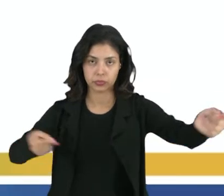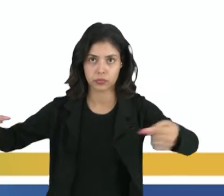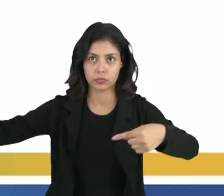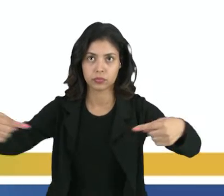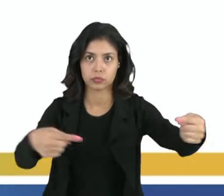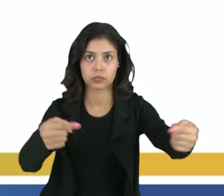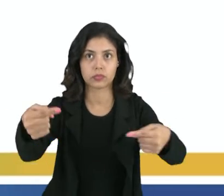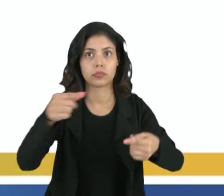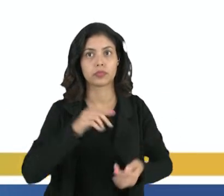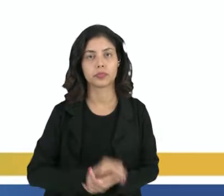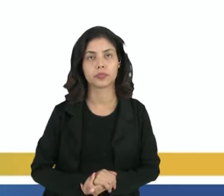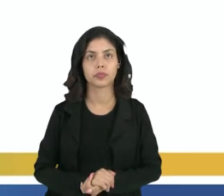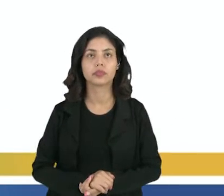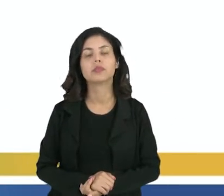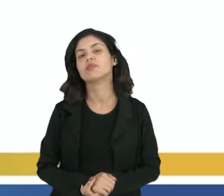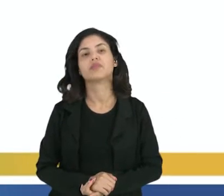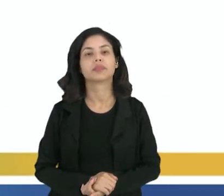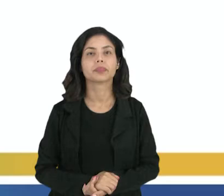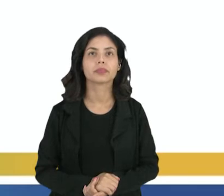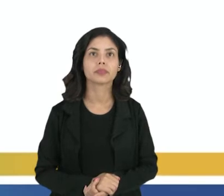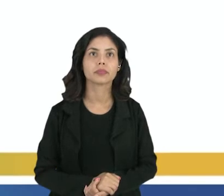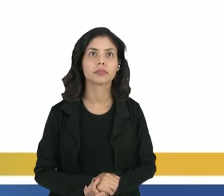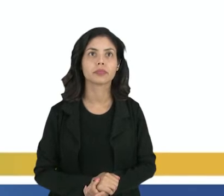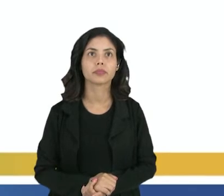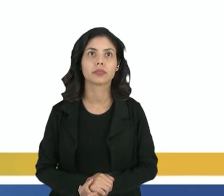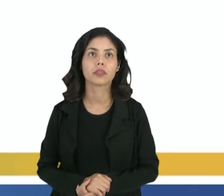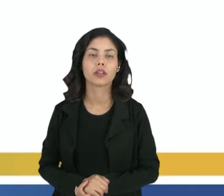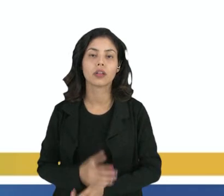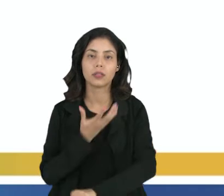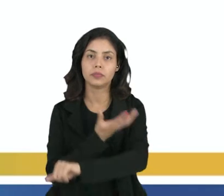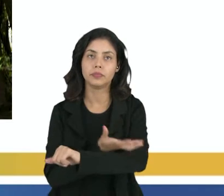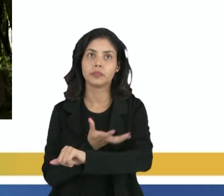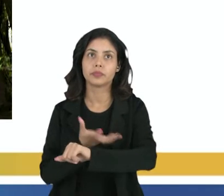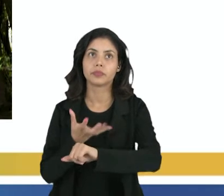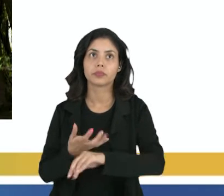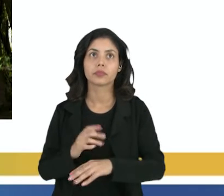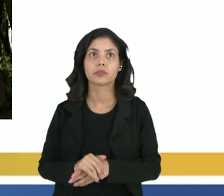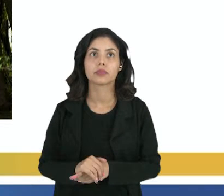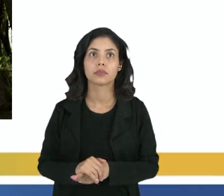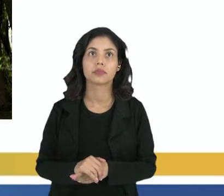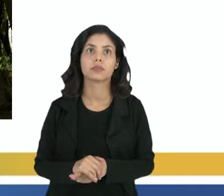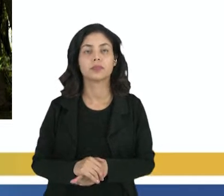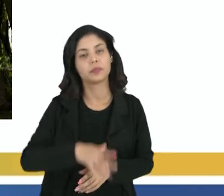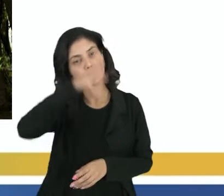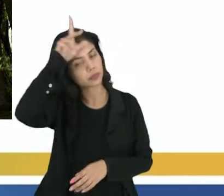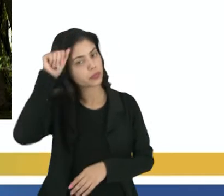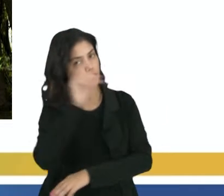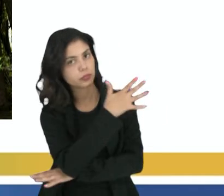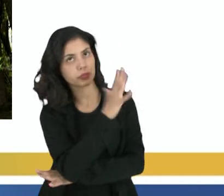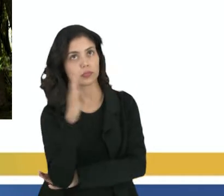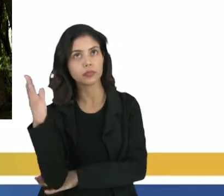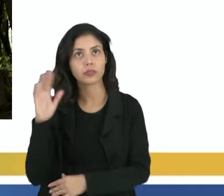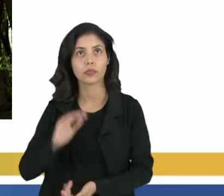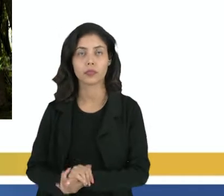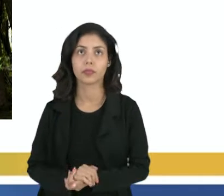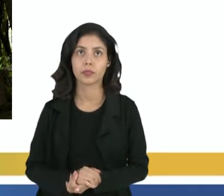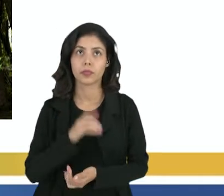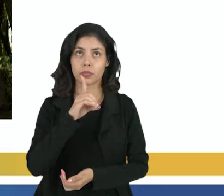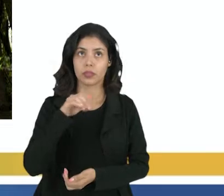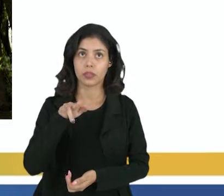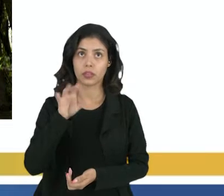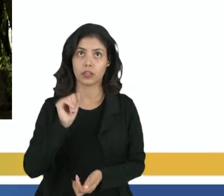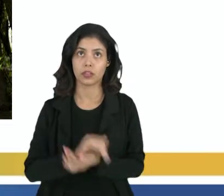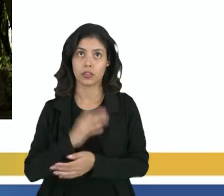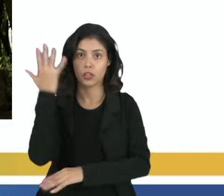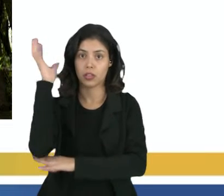uma das características do nosso bioma. Vegetação. A floresta amazônica ela é densa